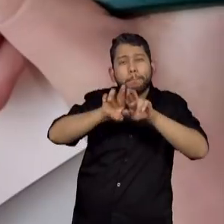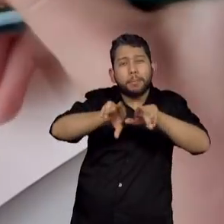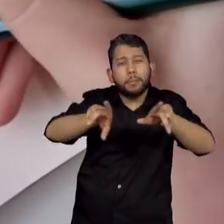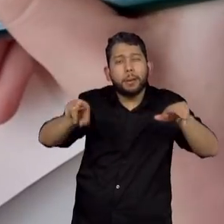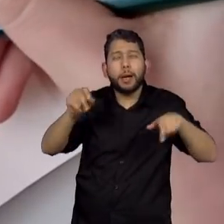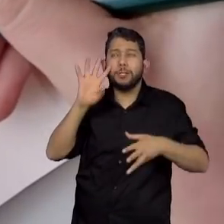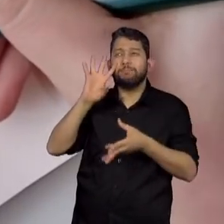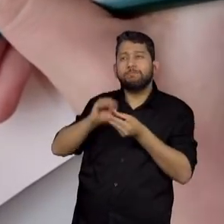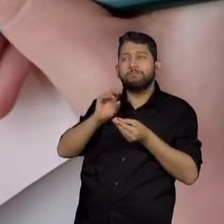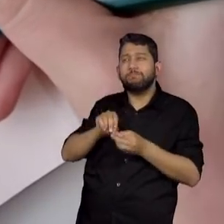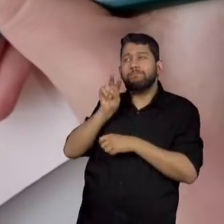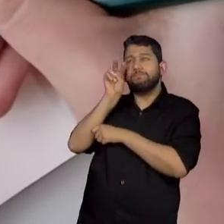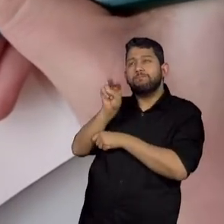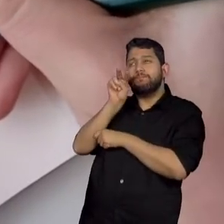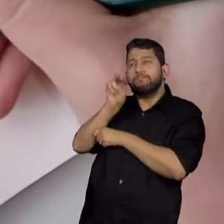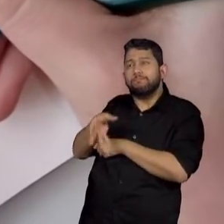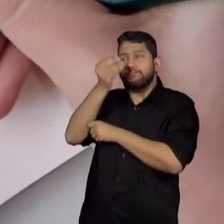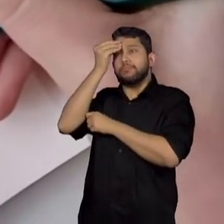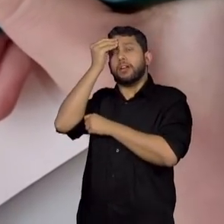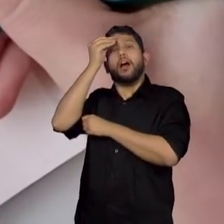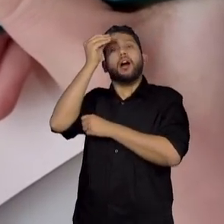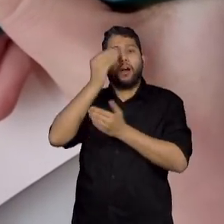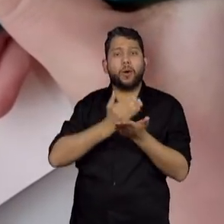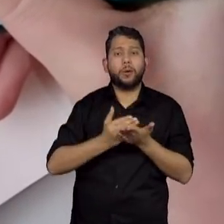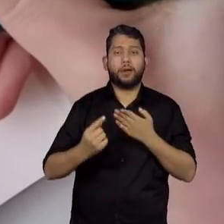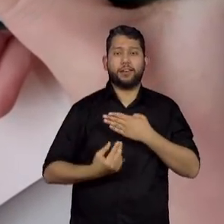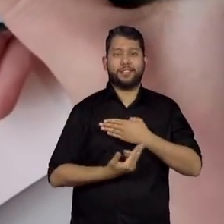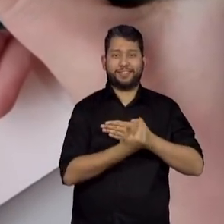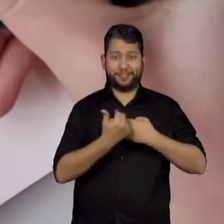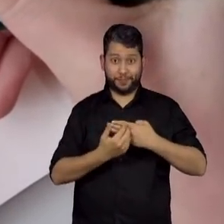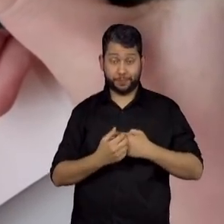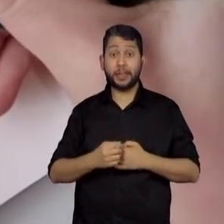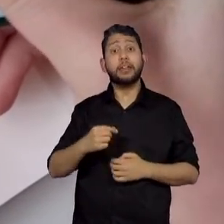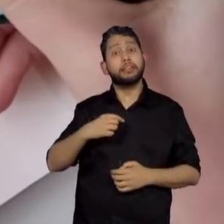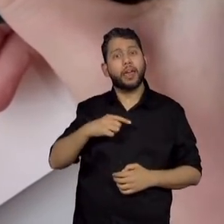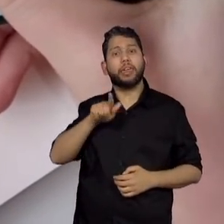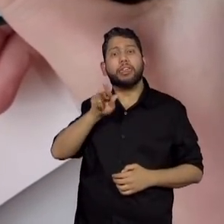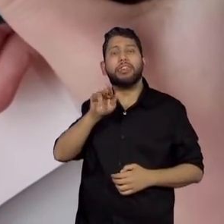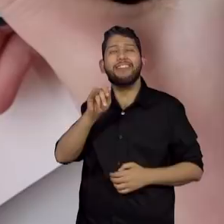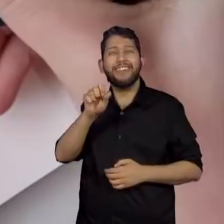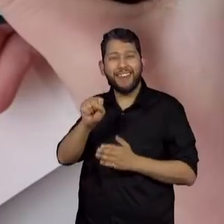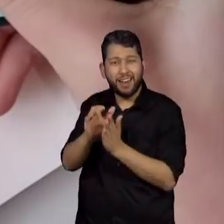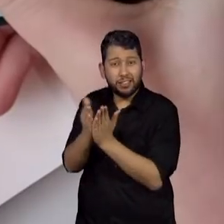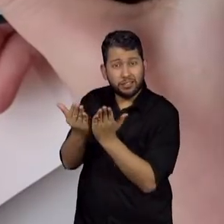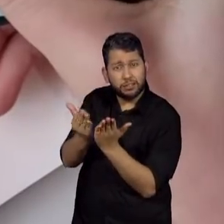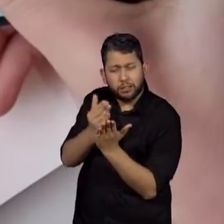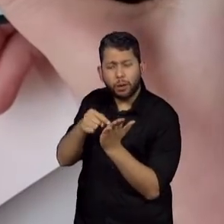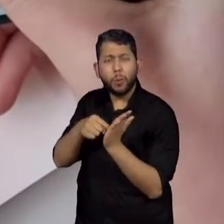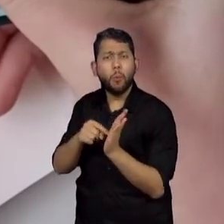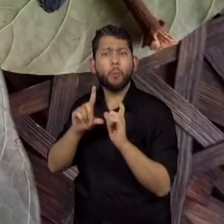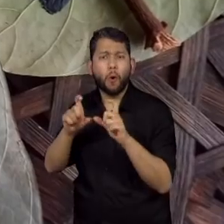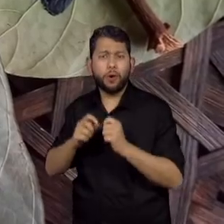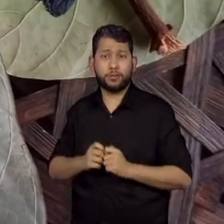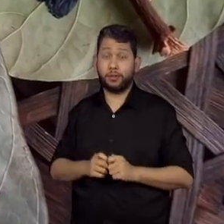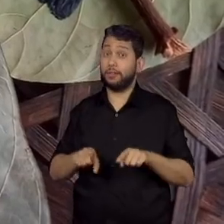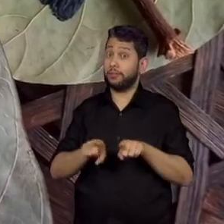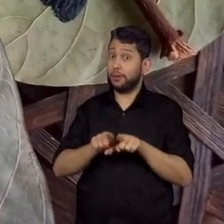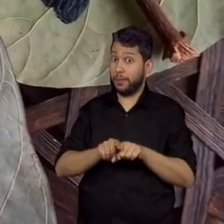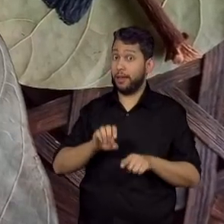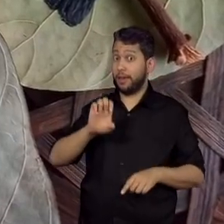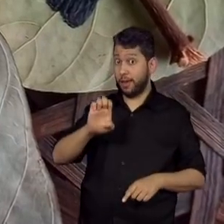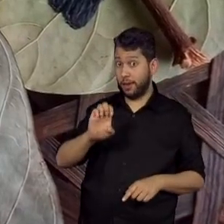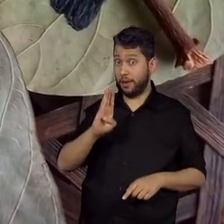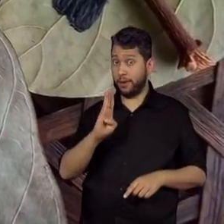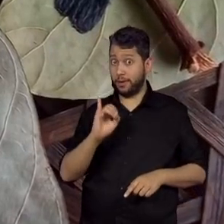muito bacana. Eu trabalho bastante com guias de identificação de aves, com o Wikiaves também na internet,